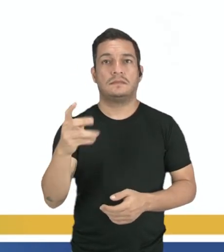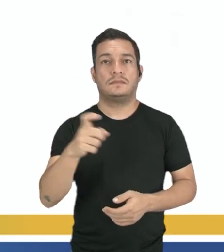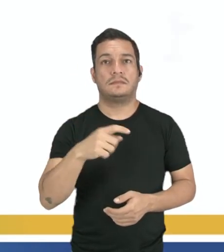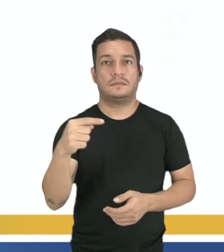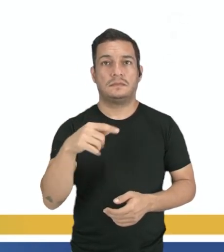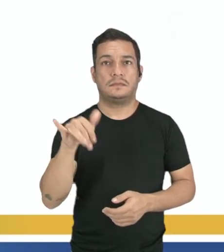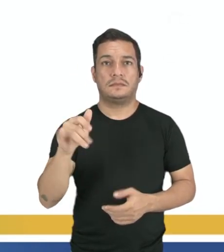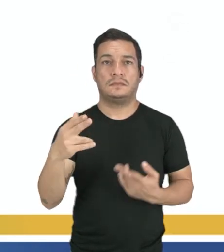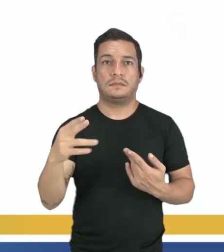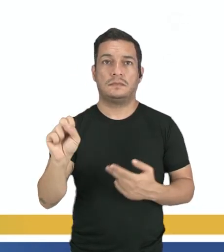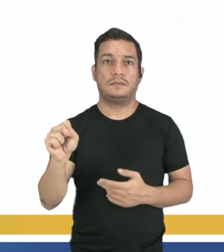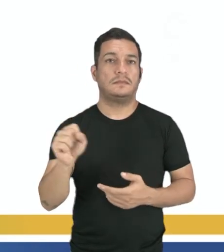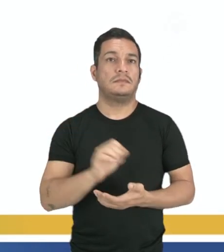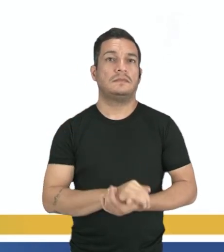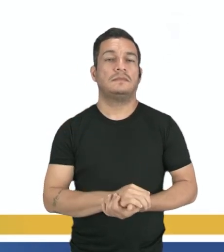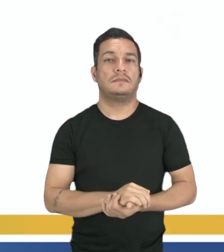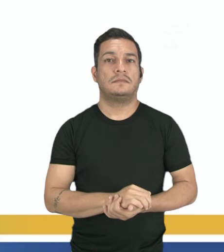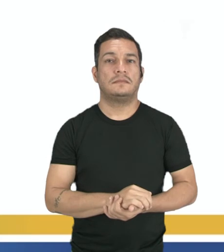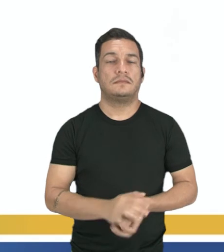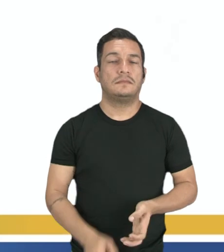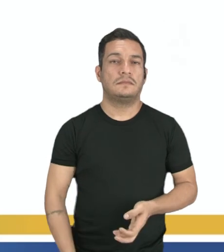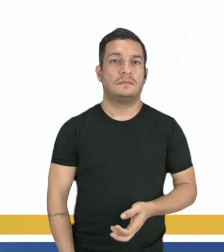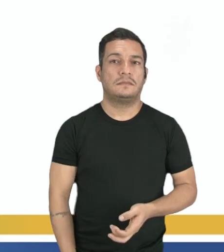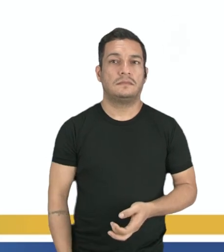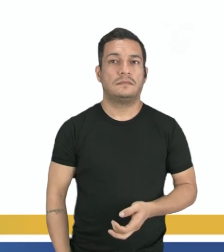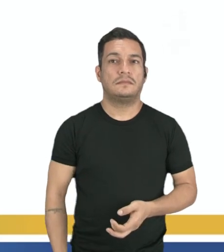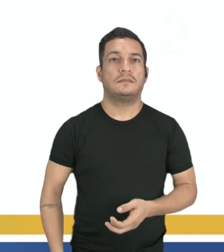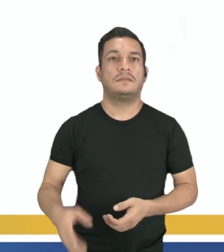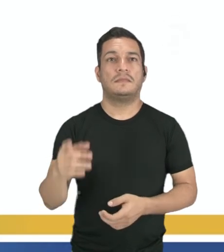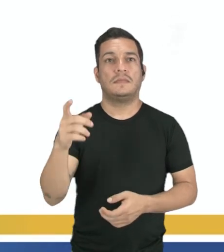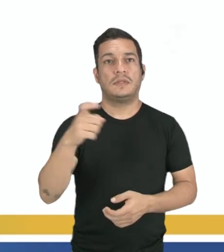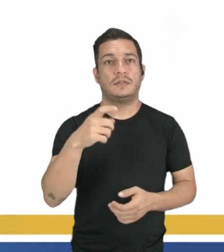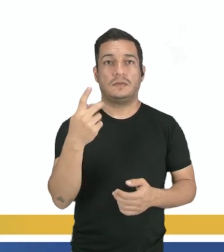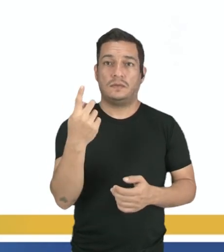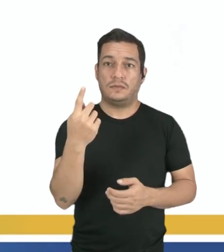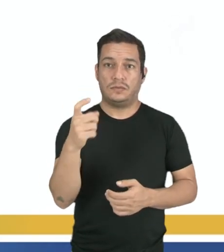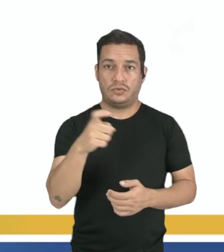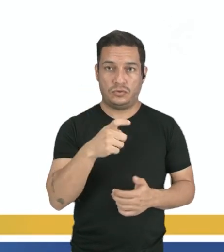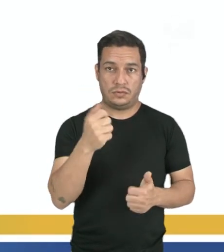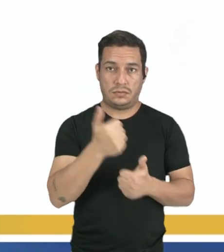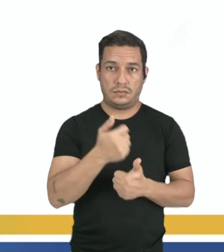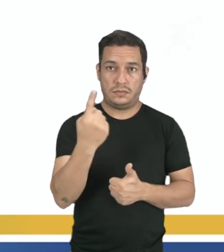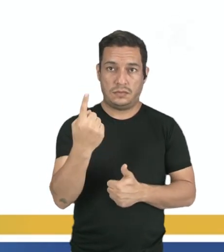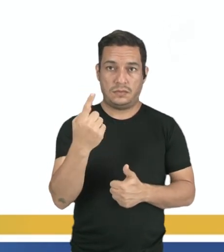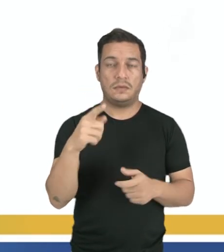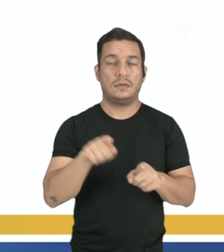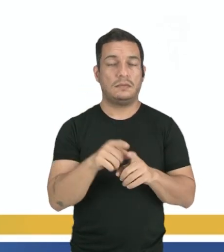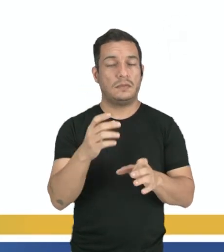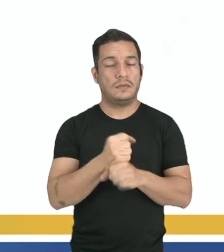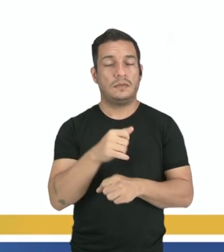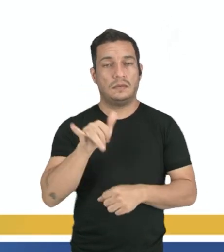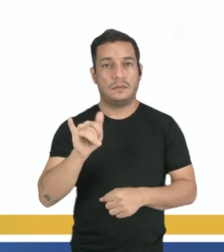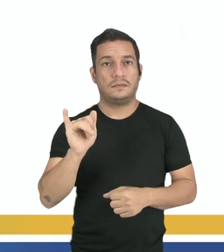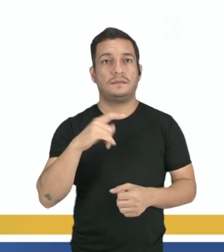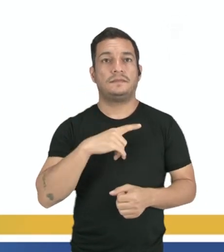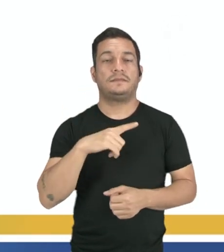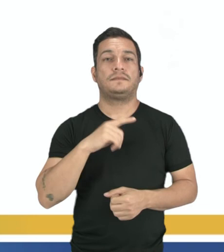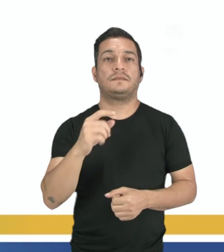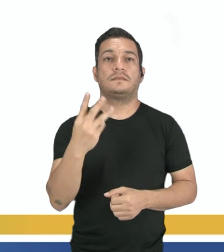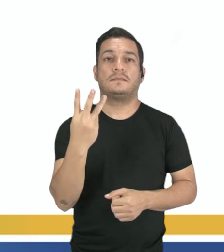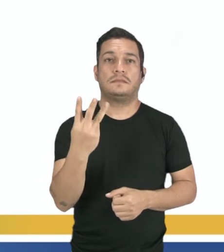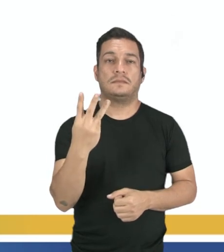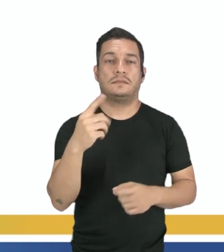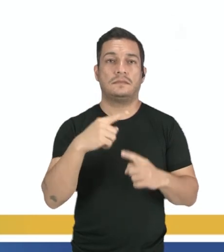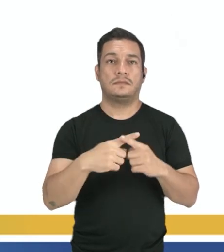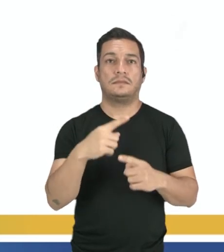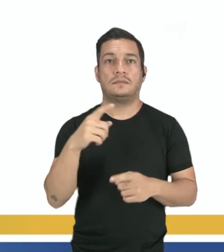menos y igual a 8. Atribuímos para x o valor de 1 e calculamos assim o valor de y. Então, nós teremos aí